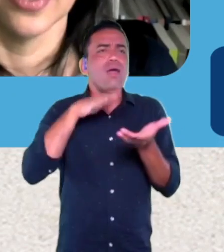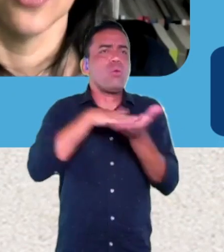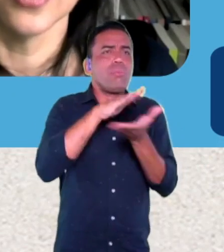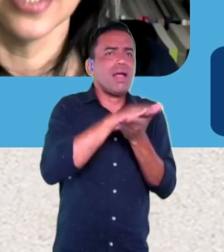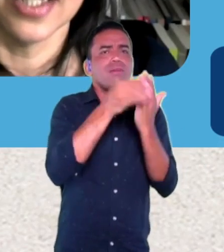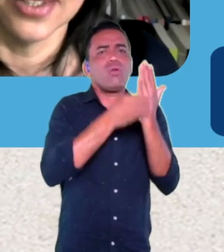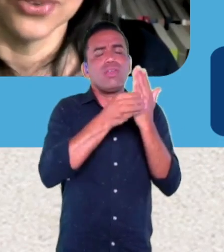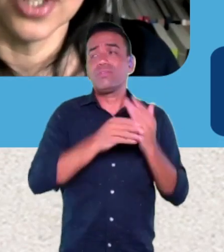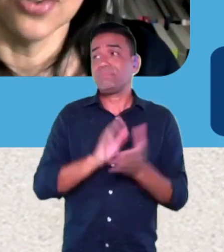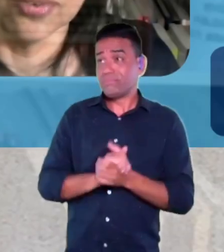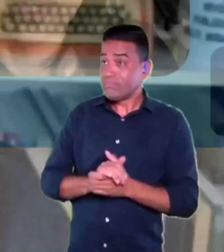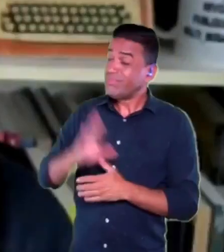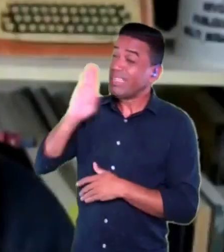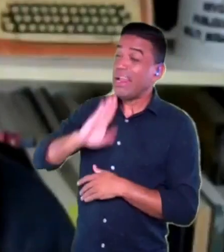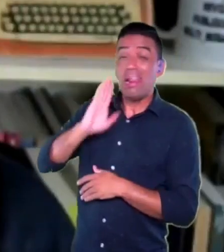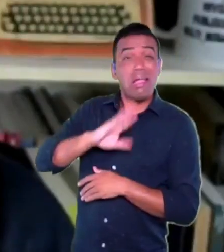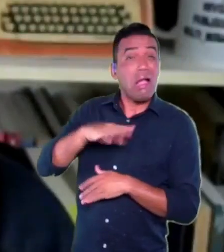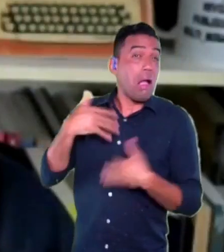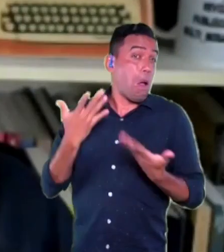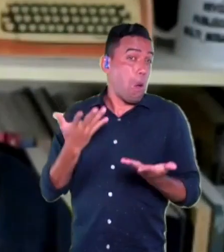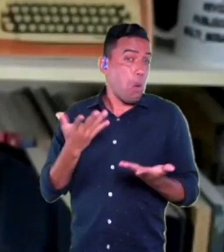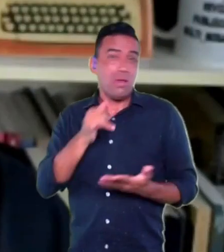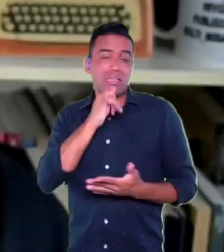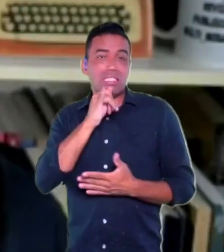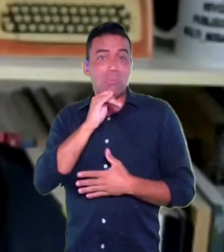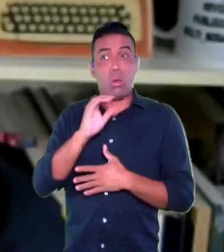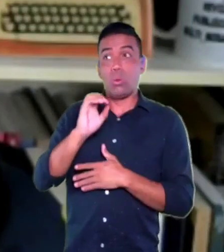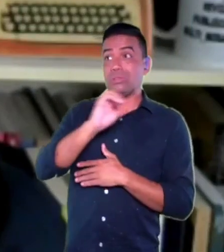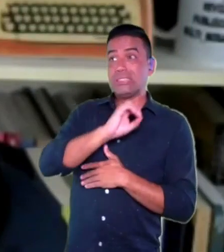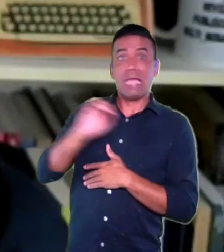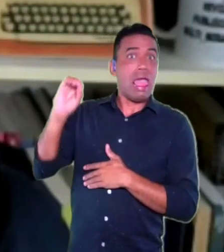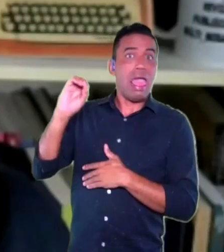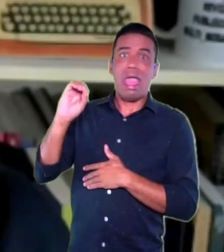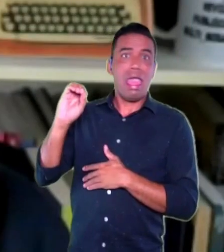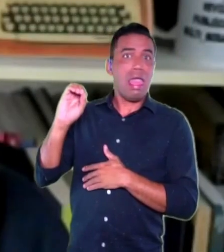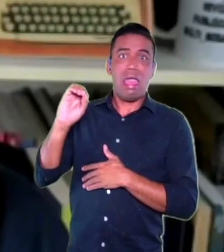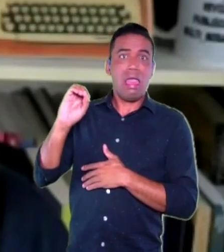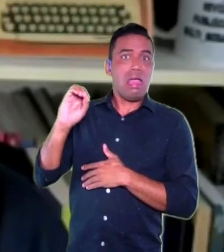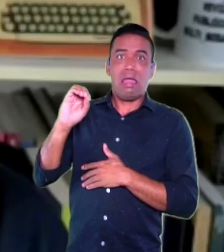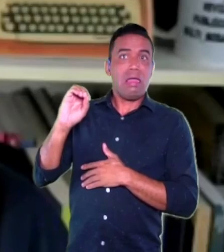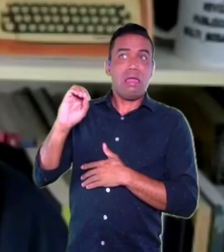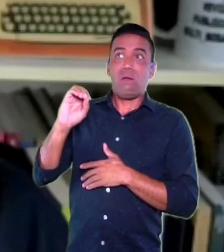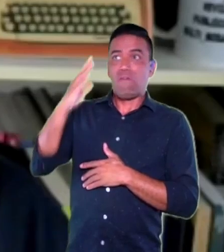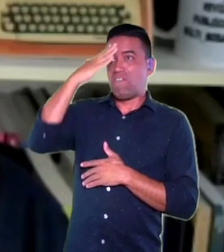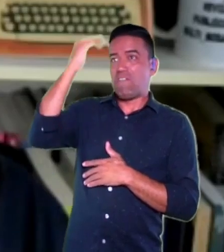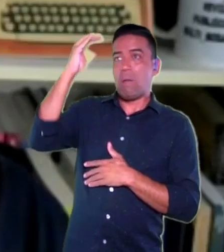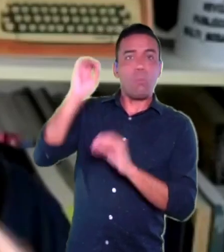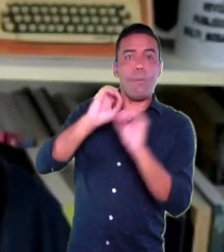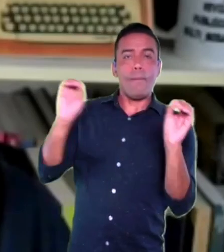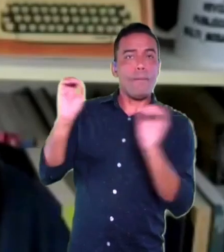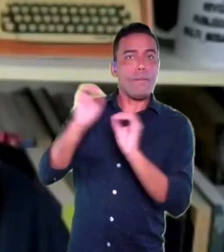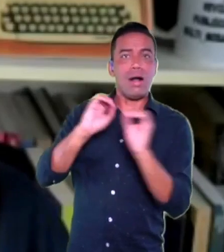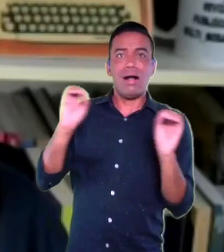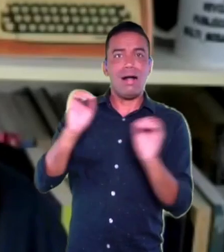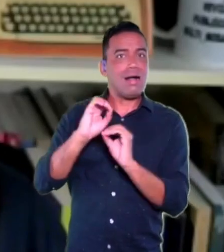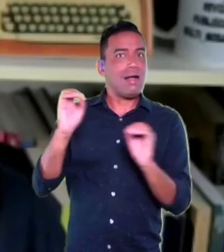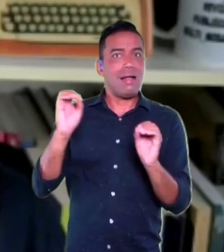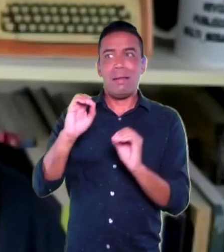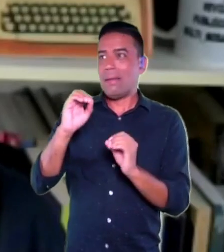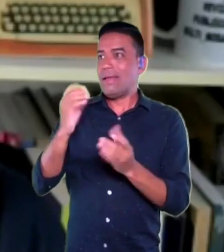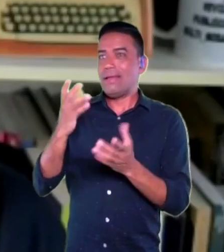legal, considerando que eu era zero, né, total desconhecida. Então, é um chute assim que você dá,